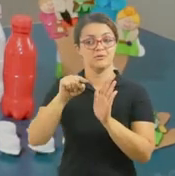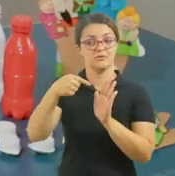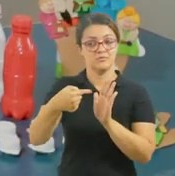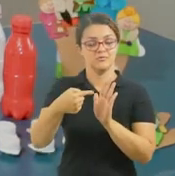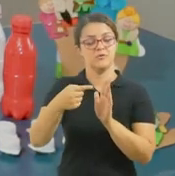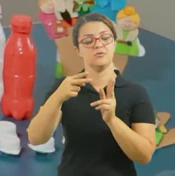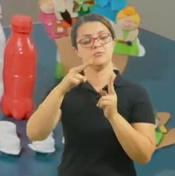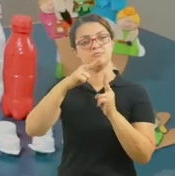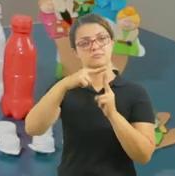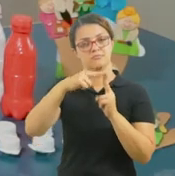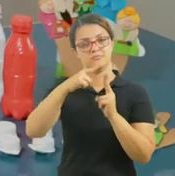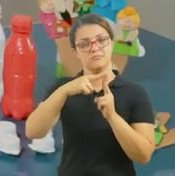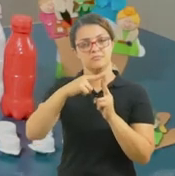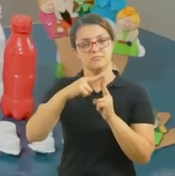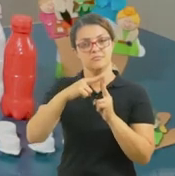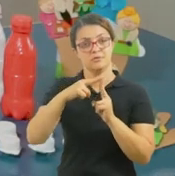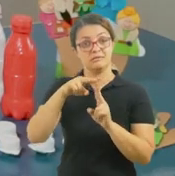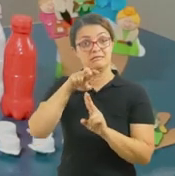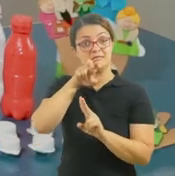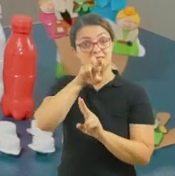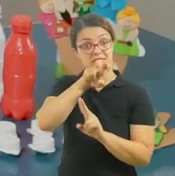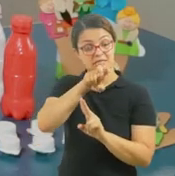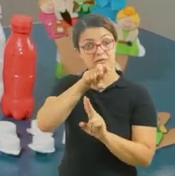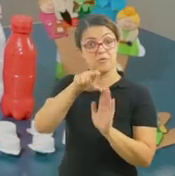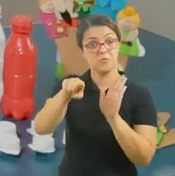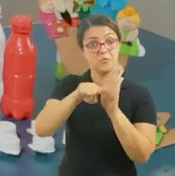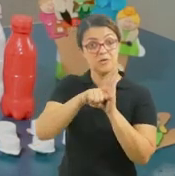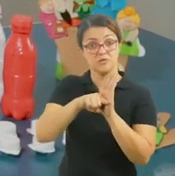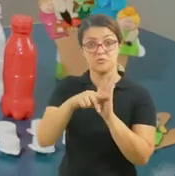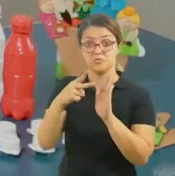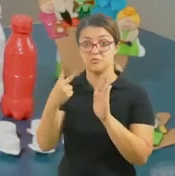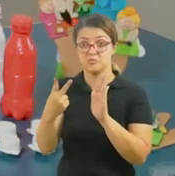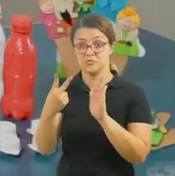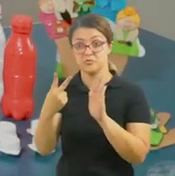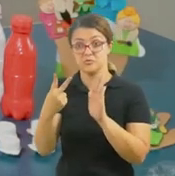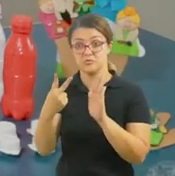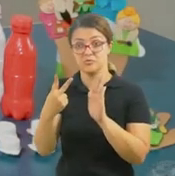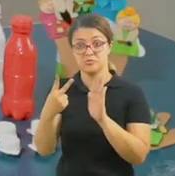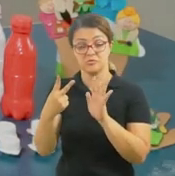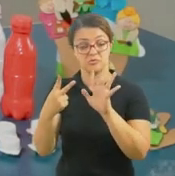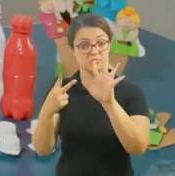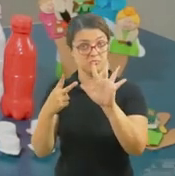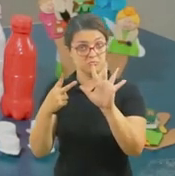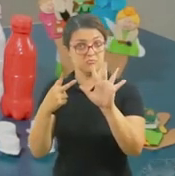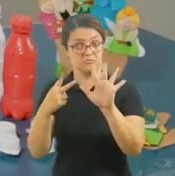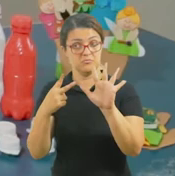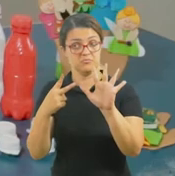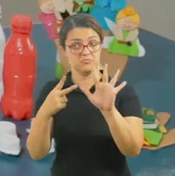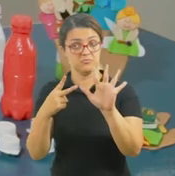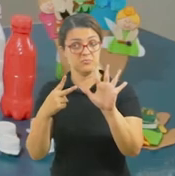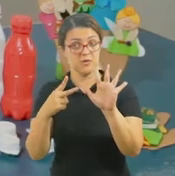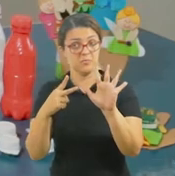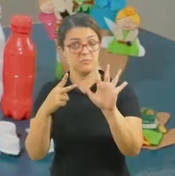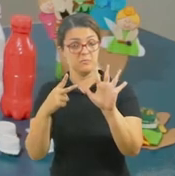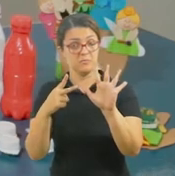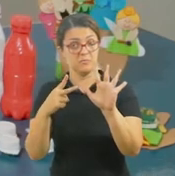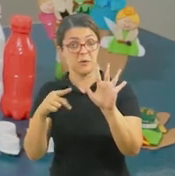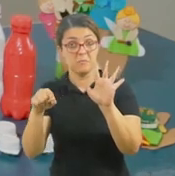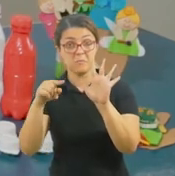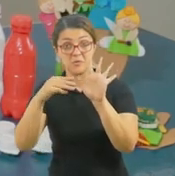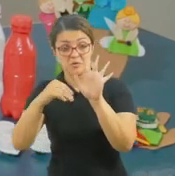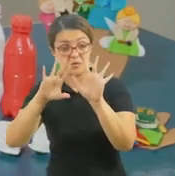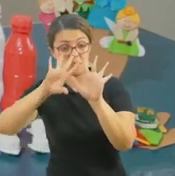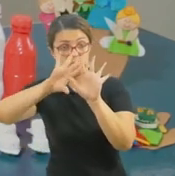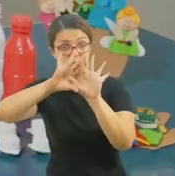vai para a dezena. 5 menos 2 igual a... 3, 5, você pode fazer até com o dedinho, menos